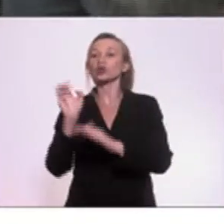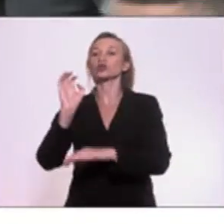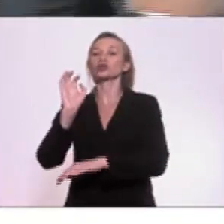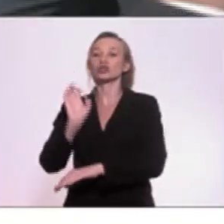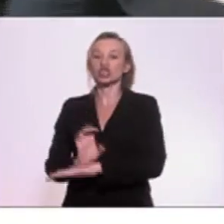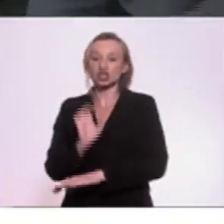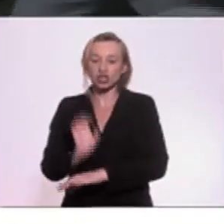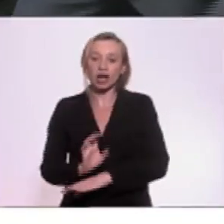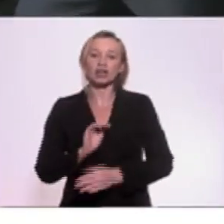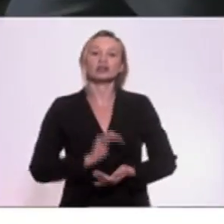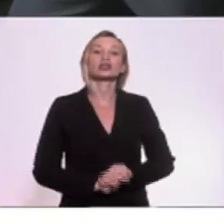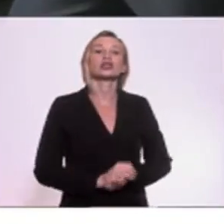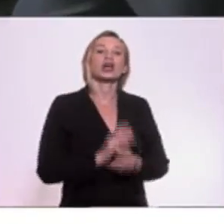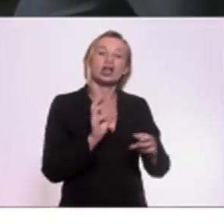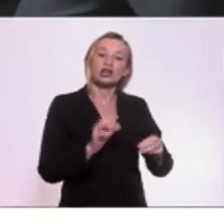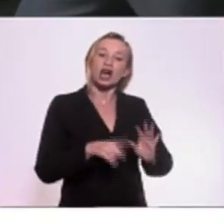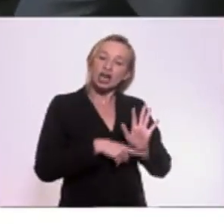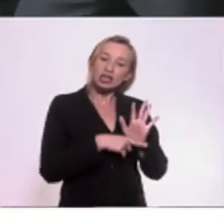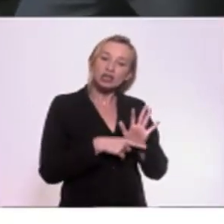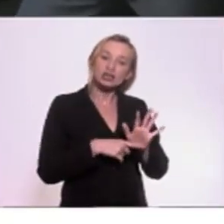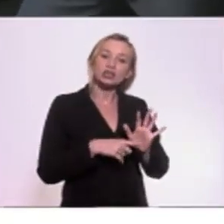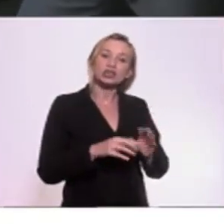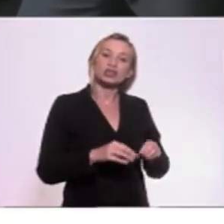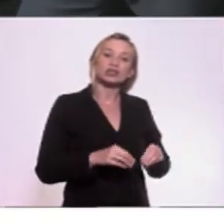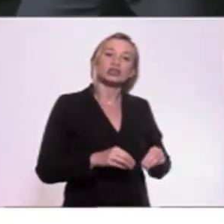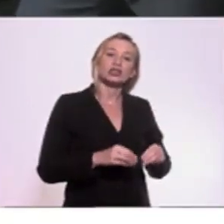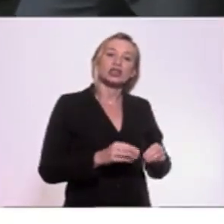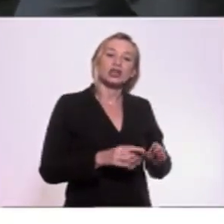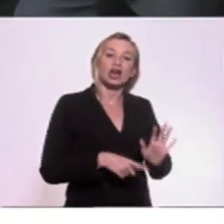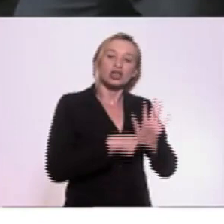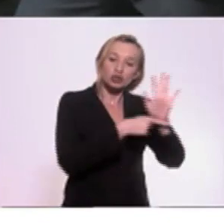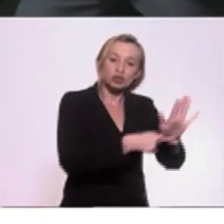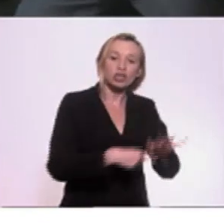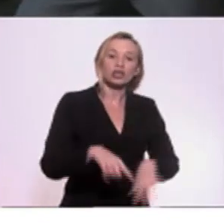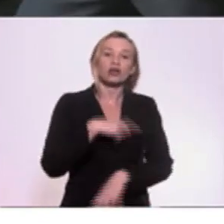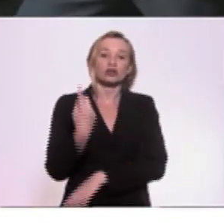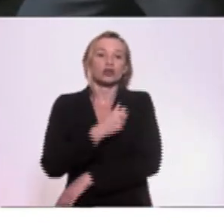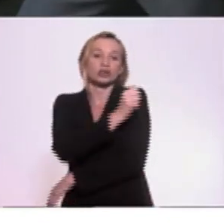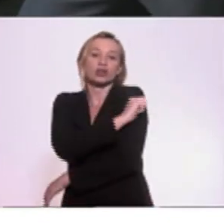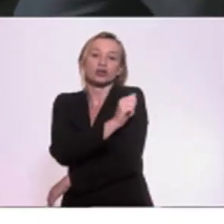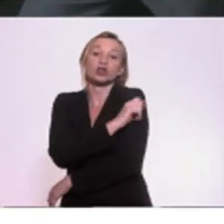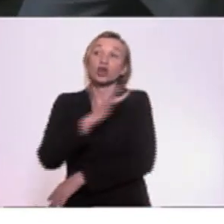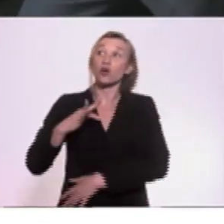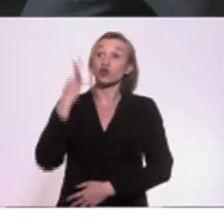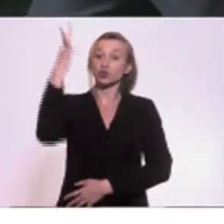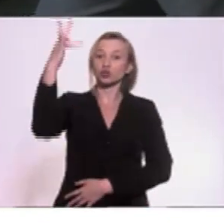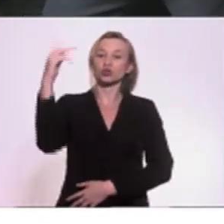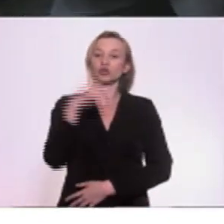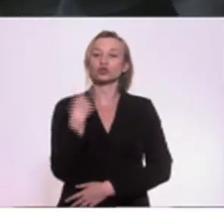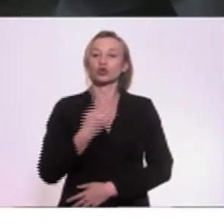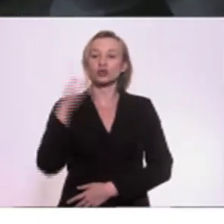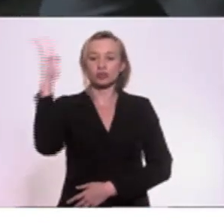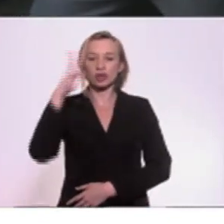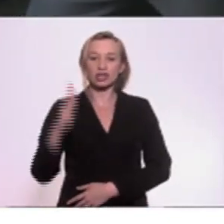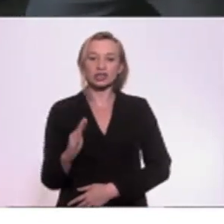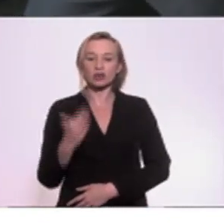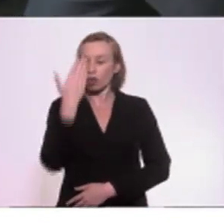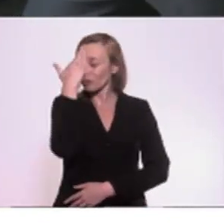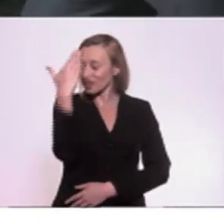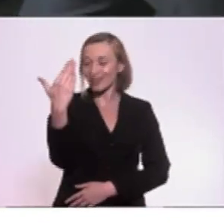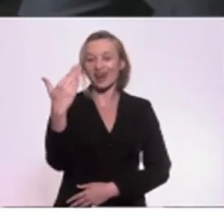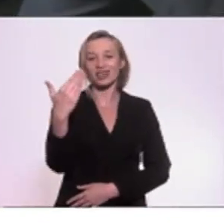as escolas, dando conforto aos nossos alunos, que são o futuro do nosso Brasil.